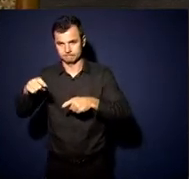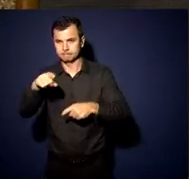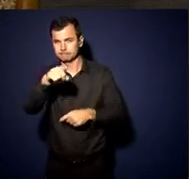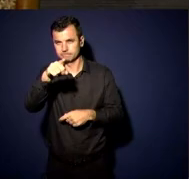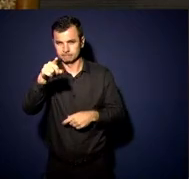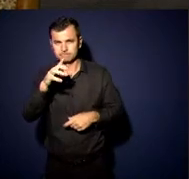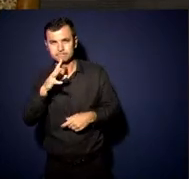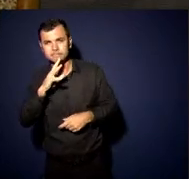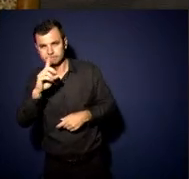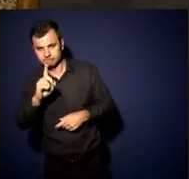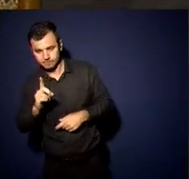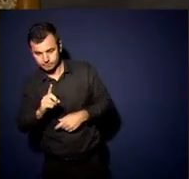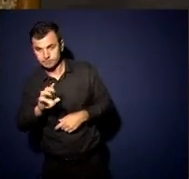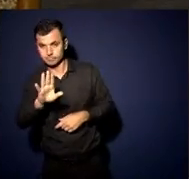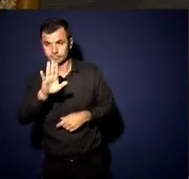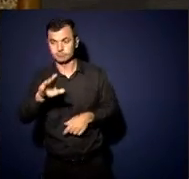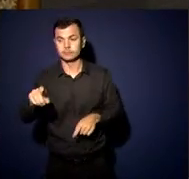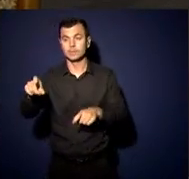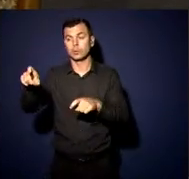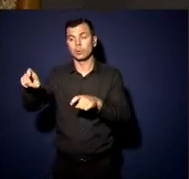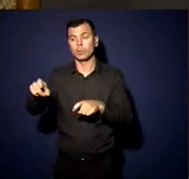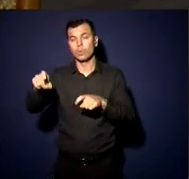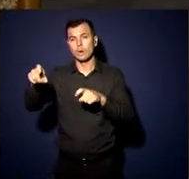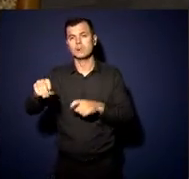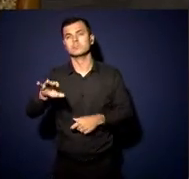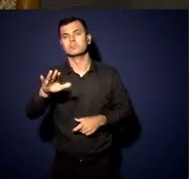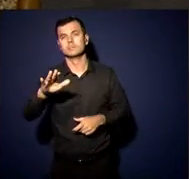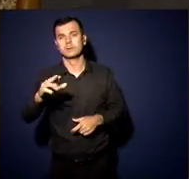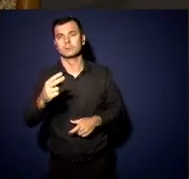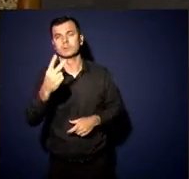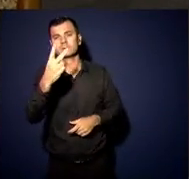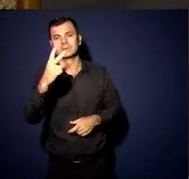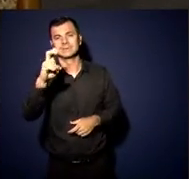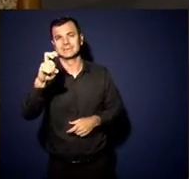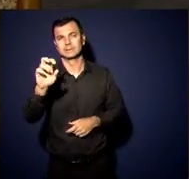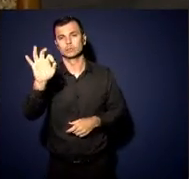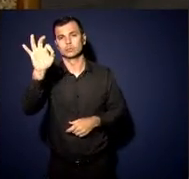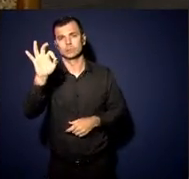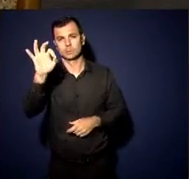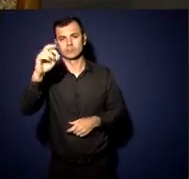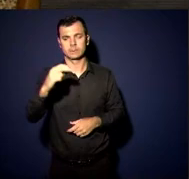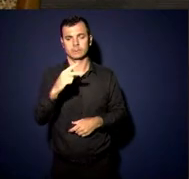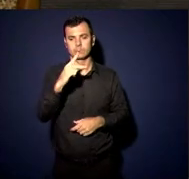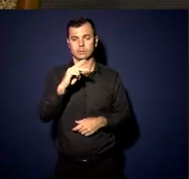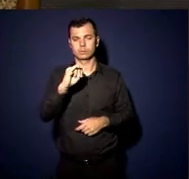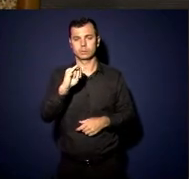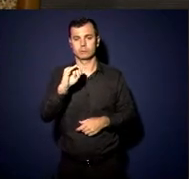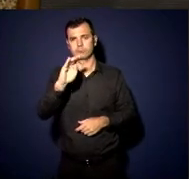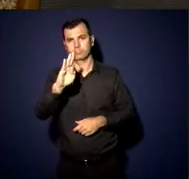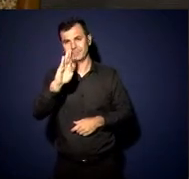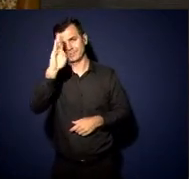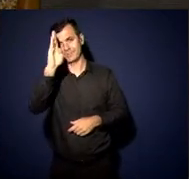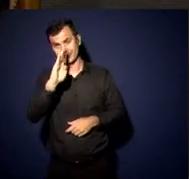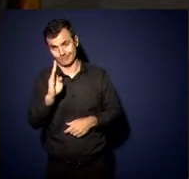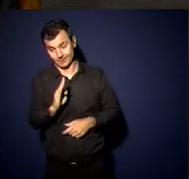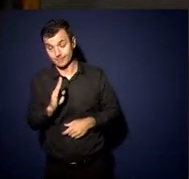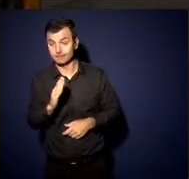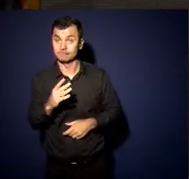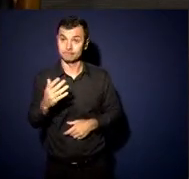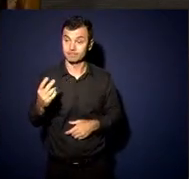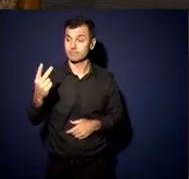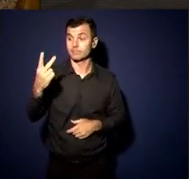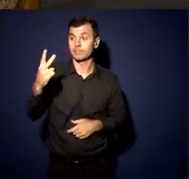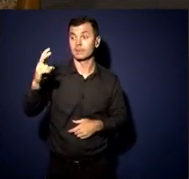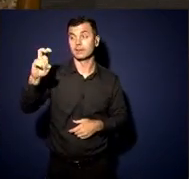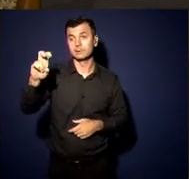sabem O agronegócio ele representa aproximadamente 25% do PIB do Brasil sendo que esse número é um número que precisa